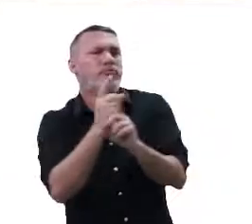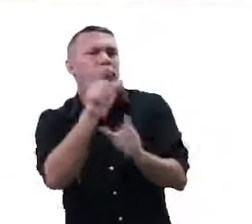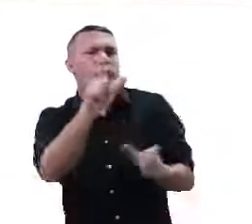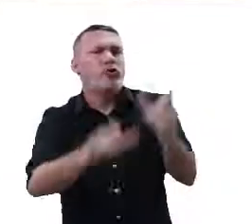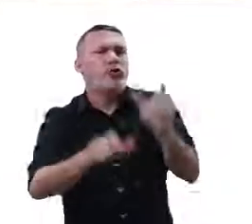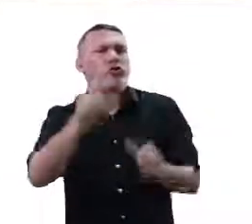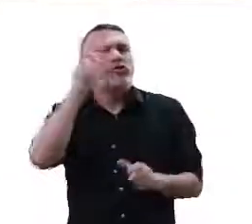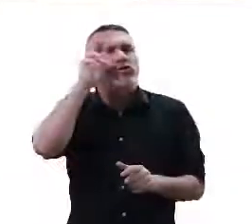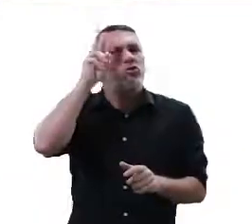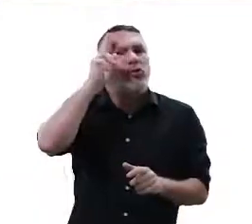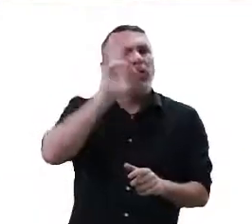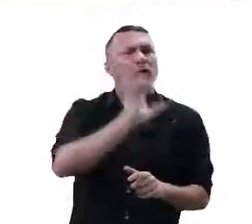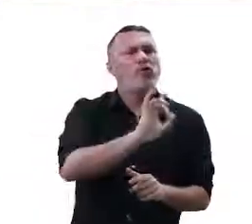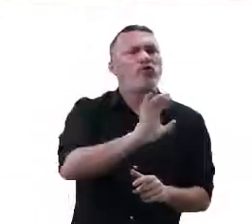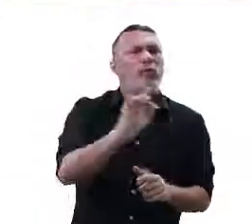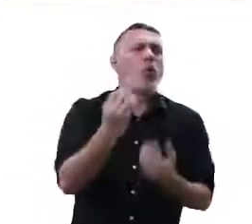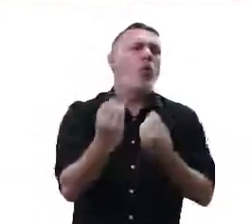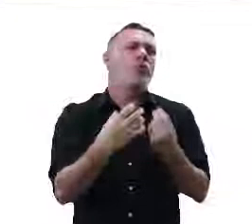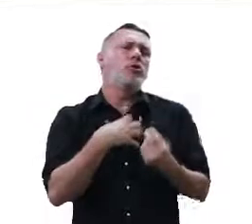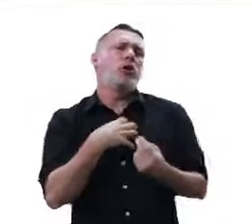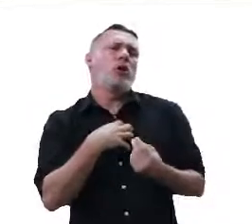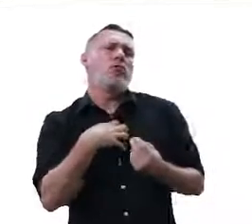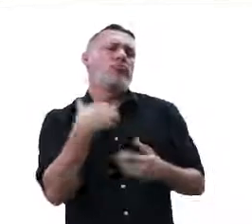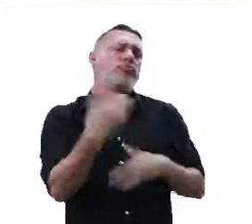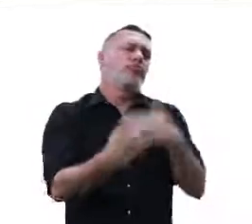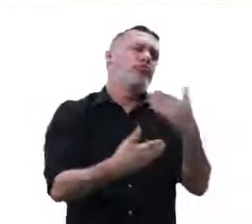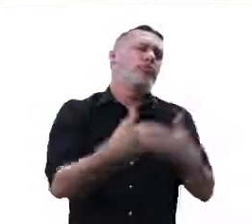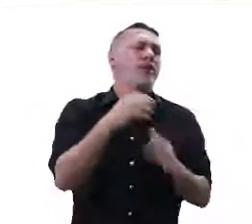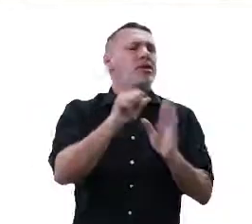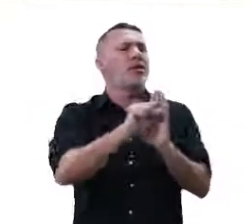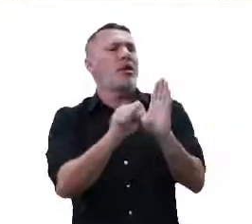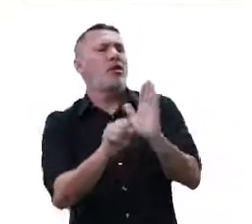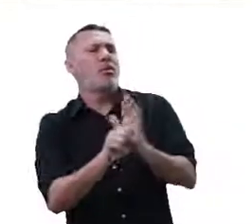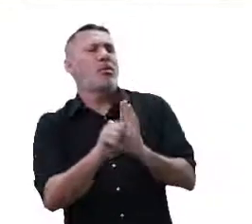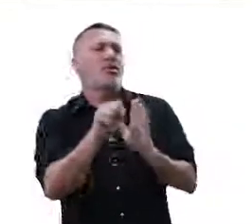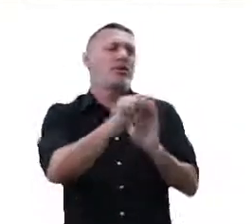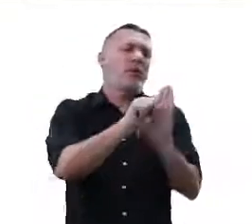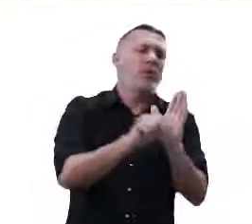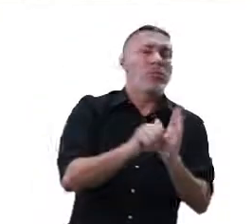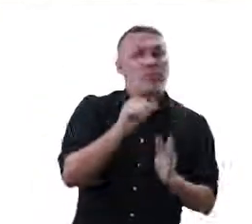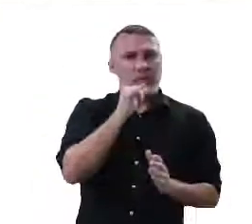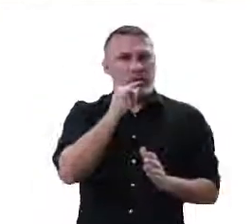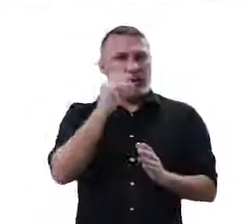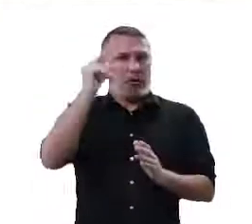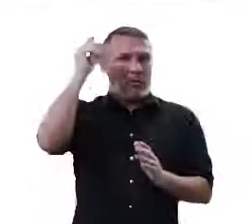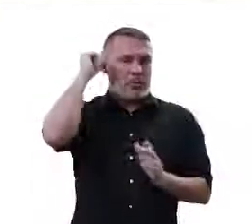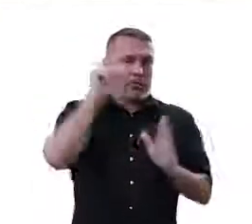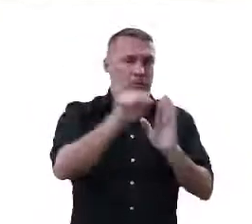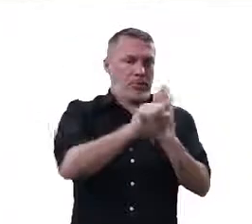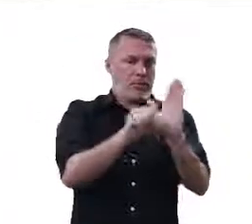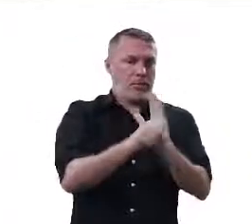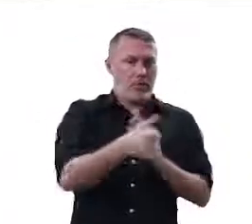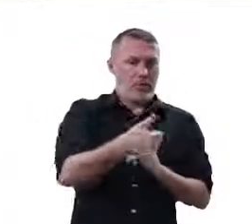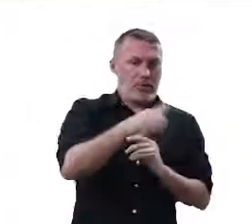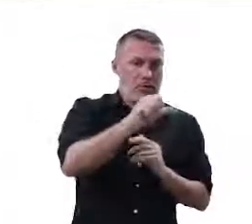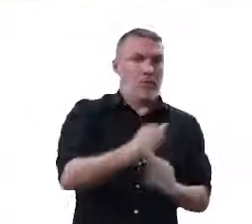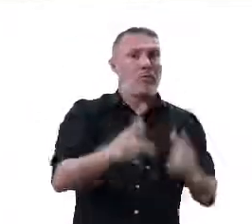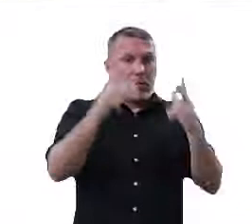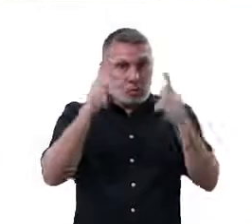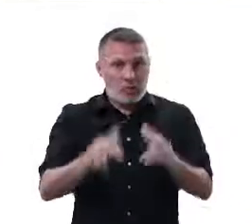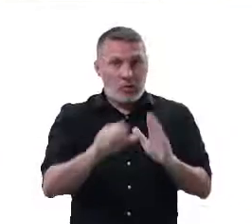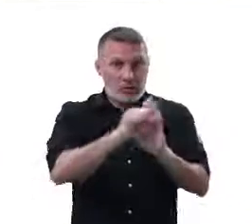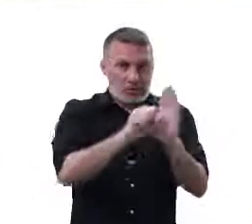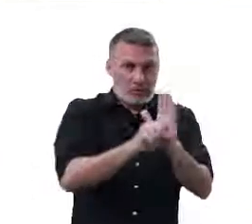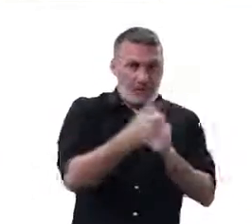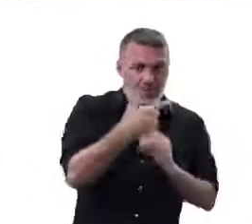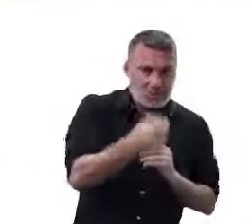indivíduo dentro de um tempo, de um tempo específico. Então, a sociedade do século XIX não é a mesma sociedade do